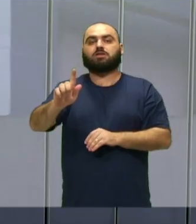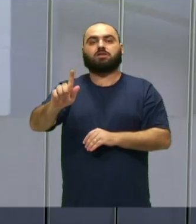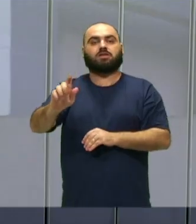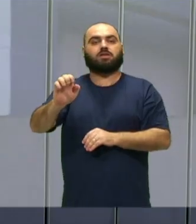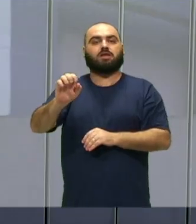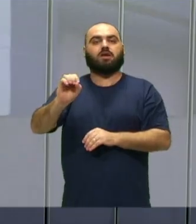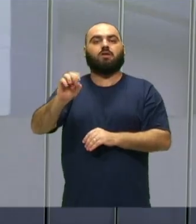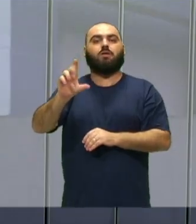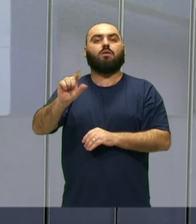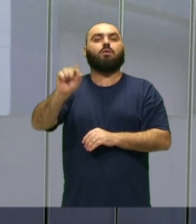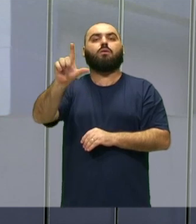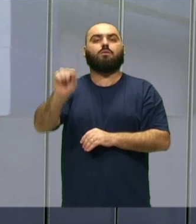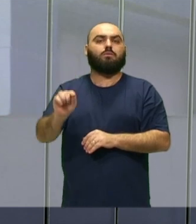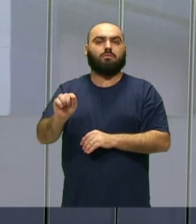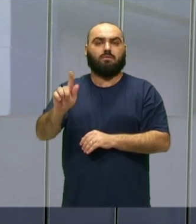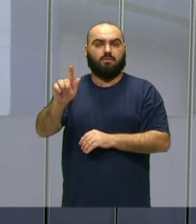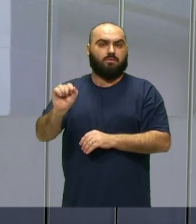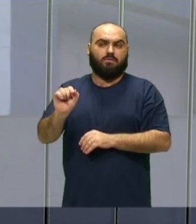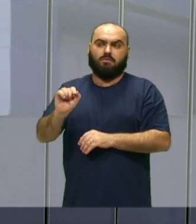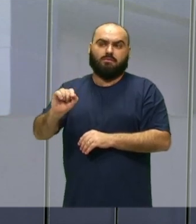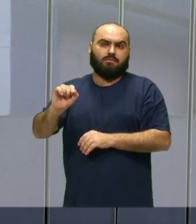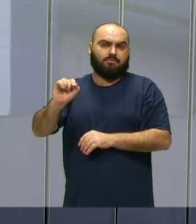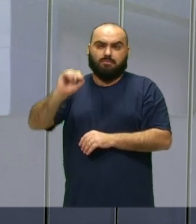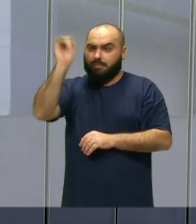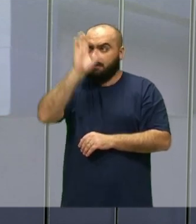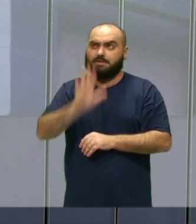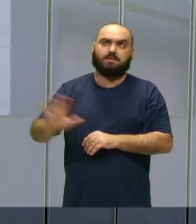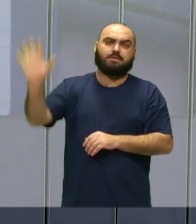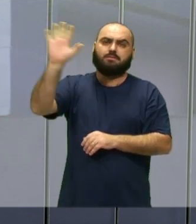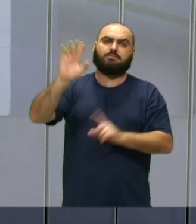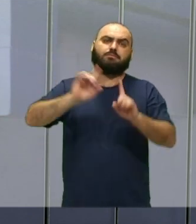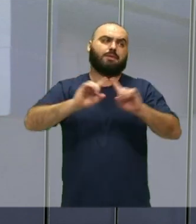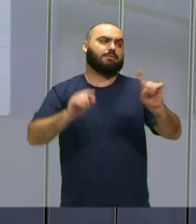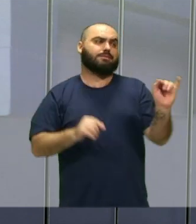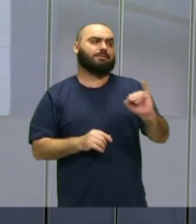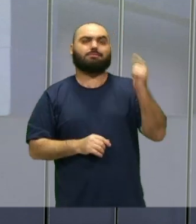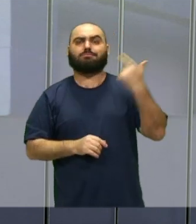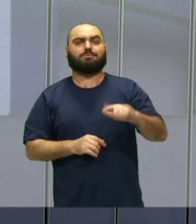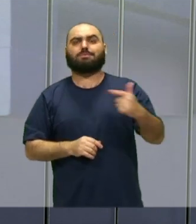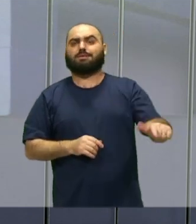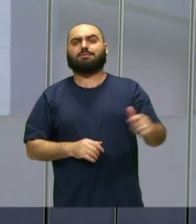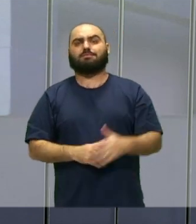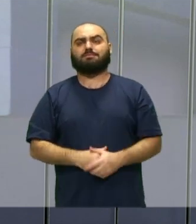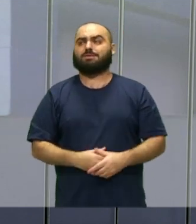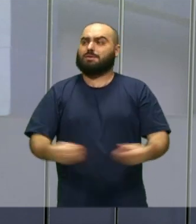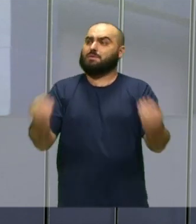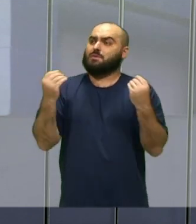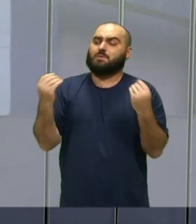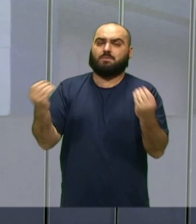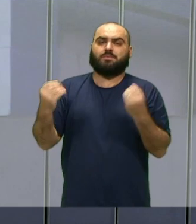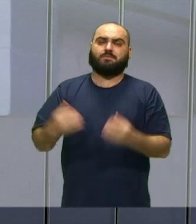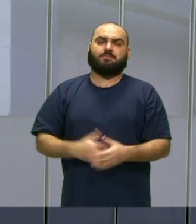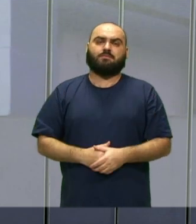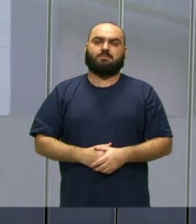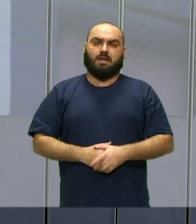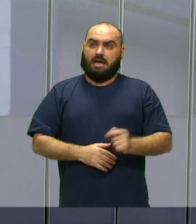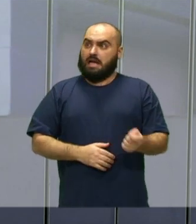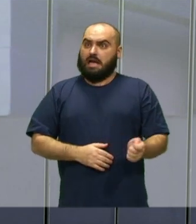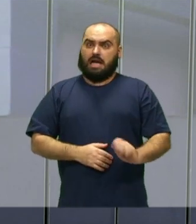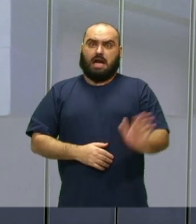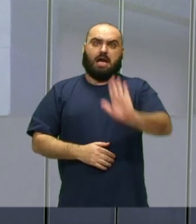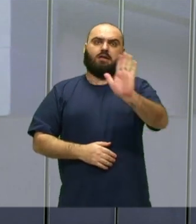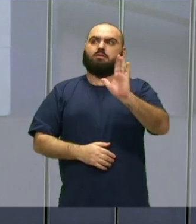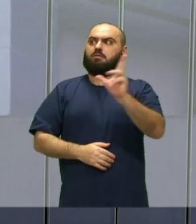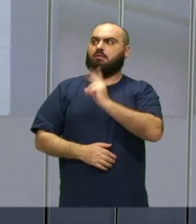o normal que acontece ao longo do Brasil. Mas Itajaí não se atentou a isso. Então, não é algo caro, não